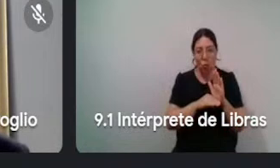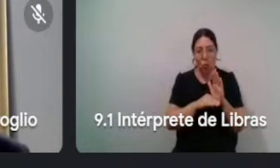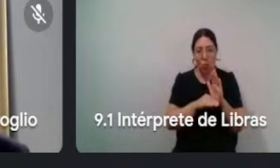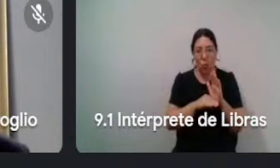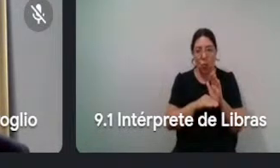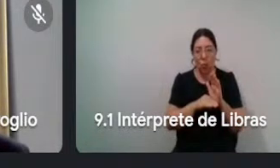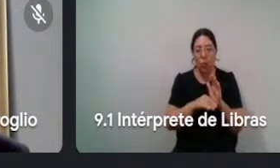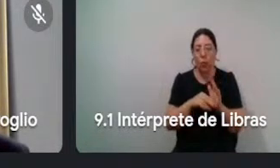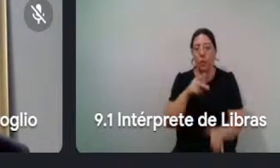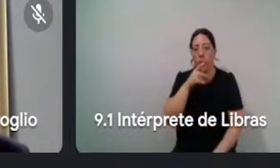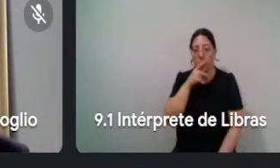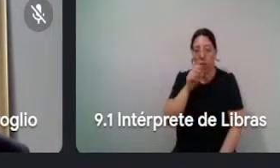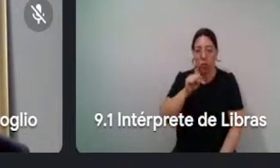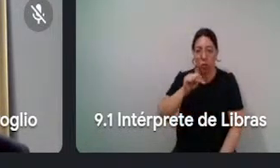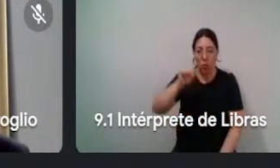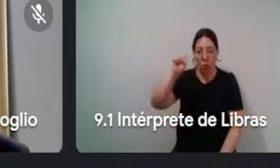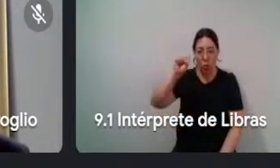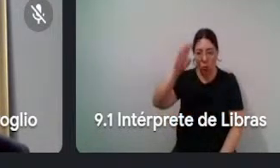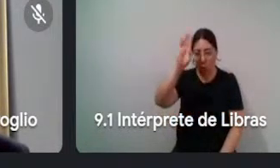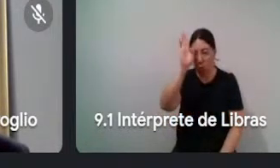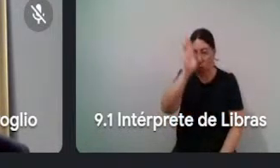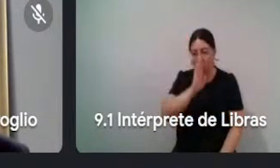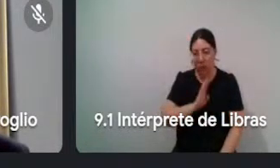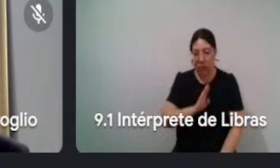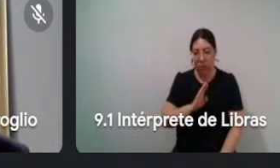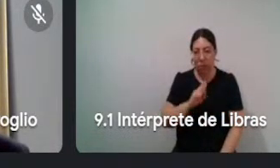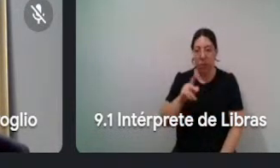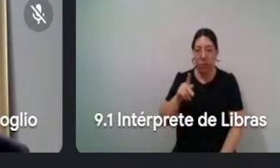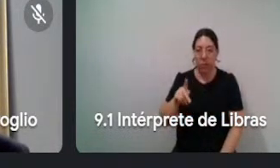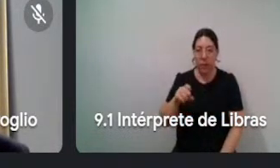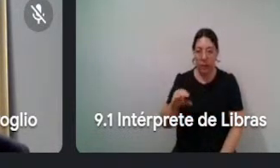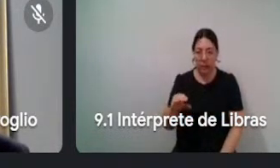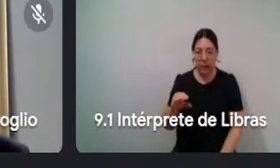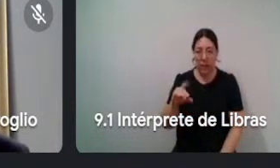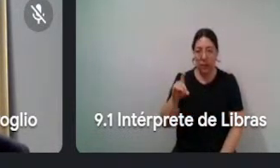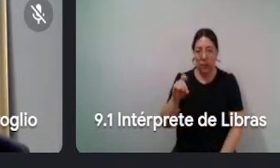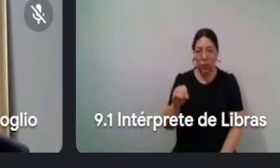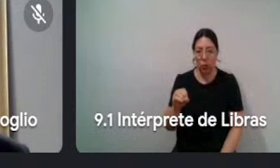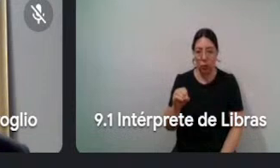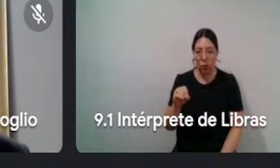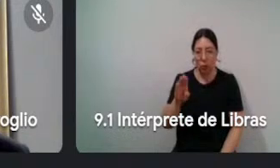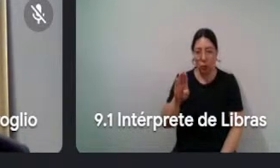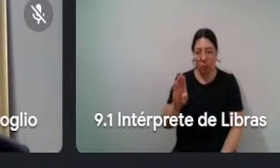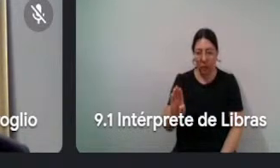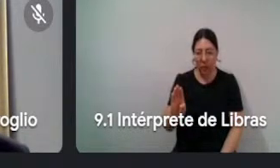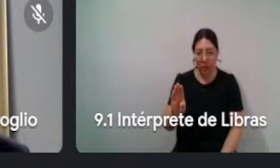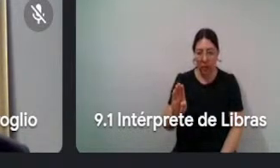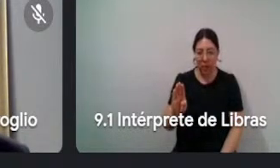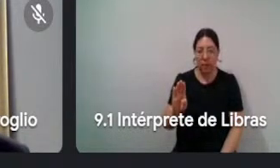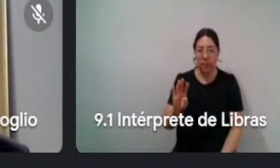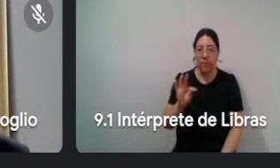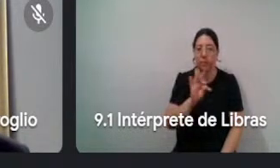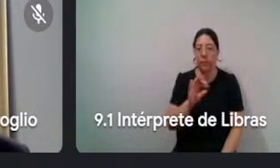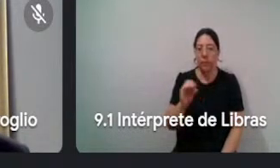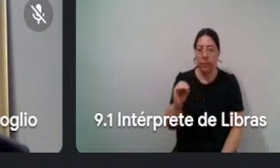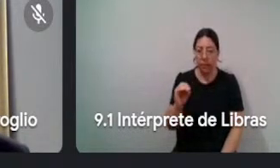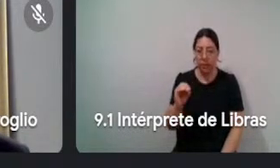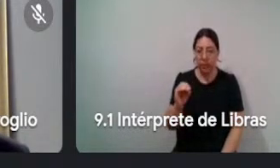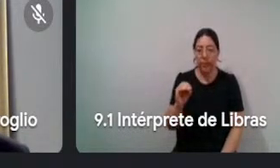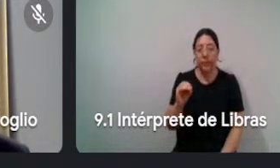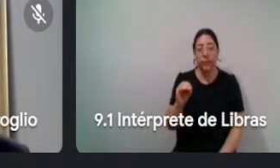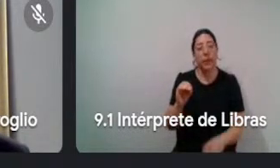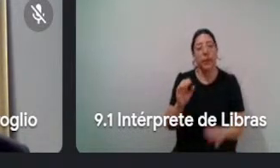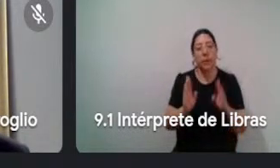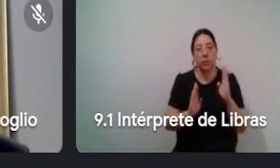Comunista do Brasil, PC do BTO, referente ao exercício financeiro de